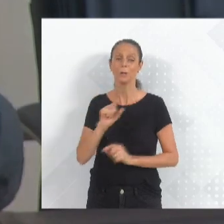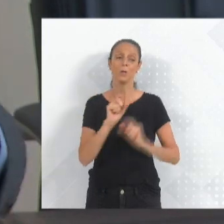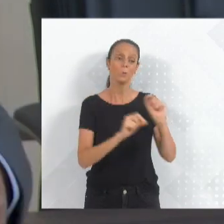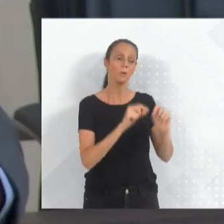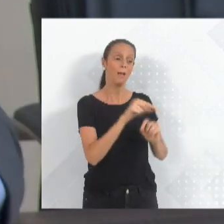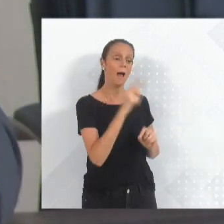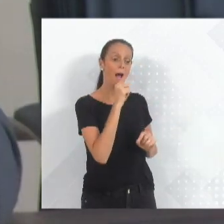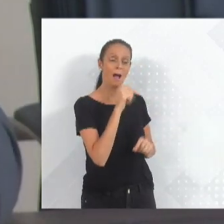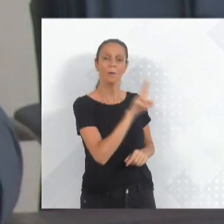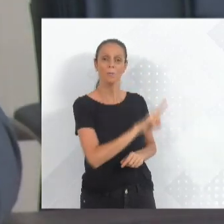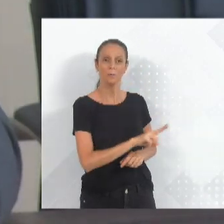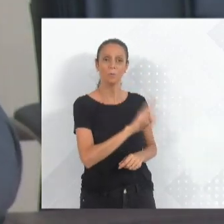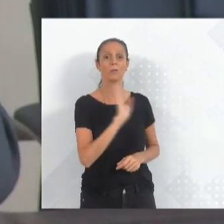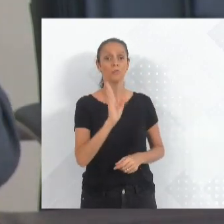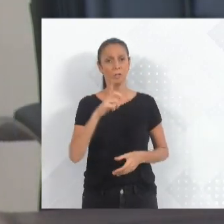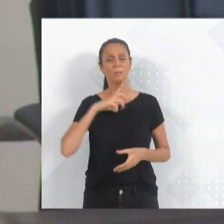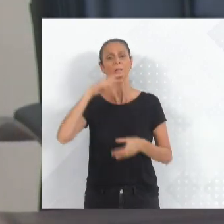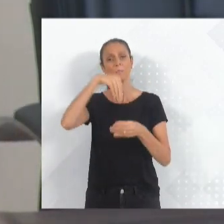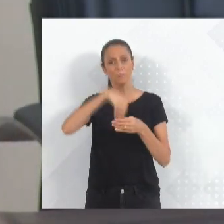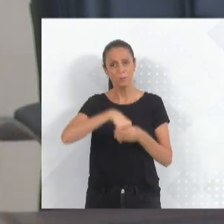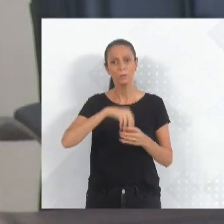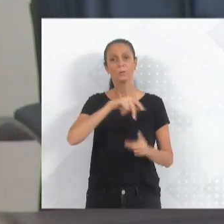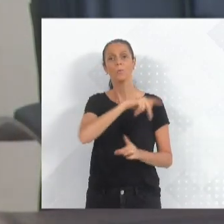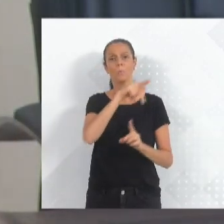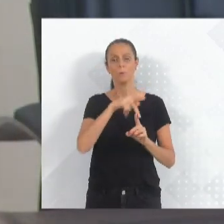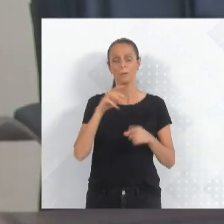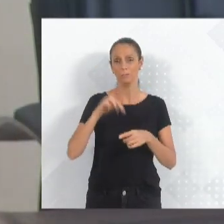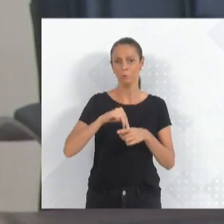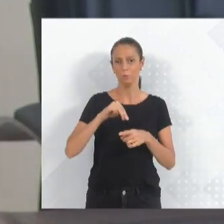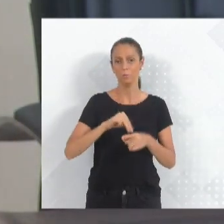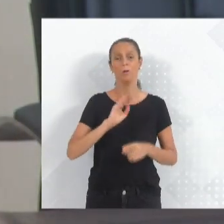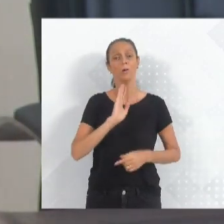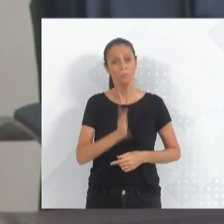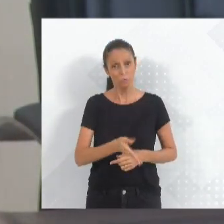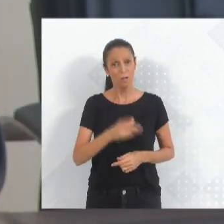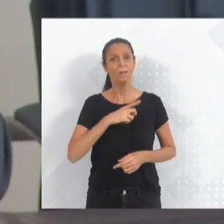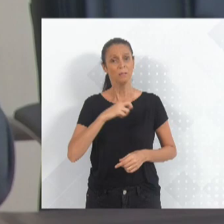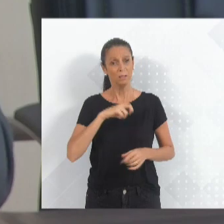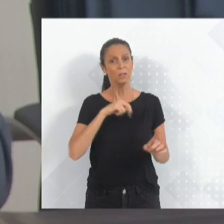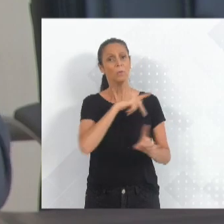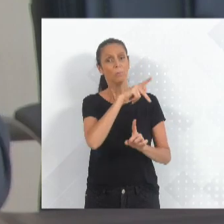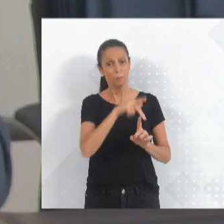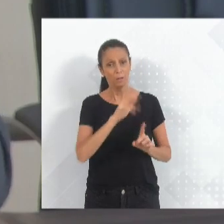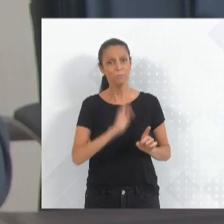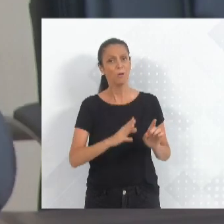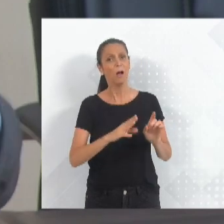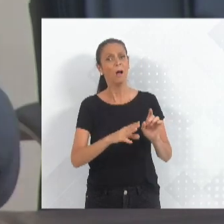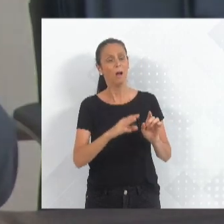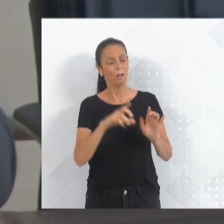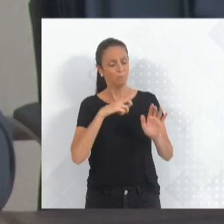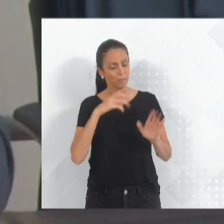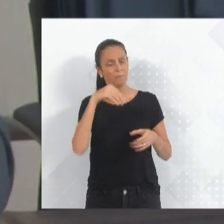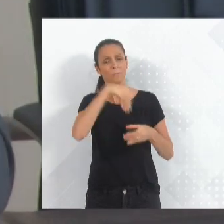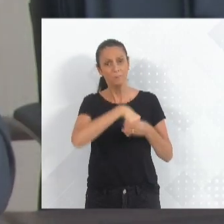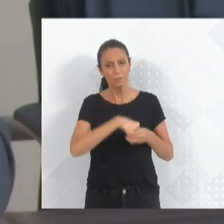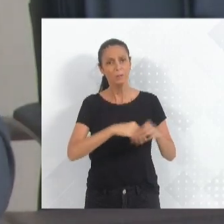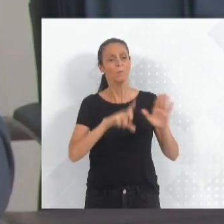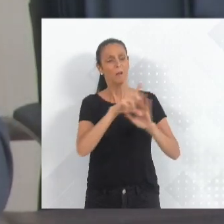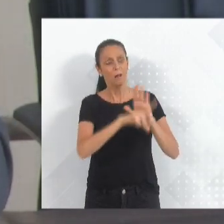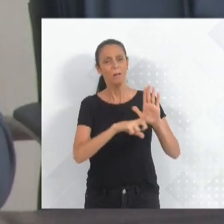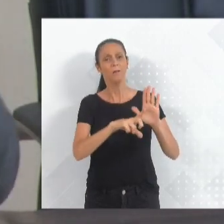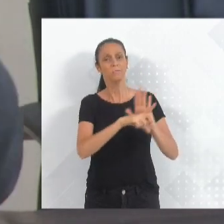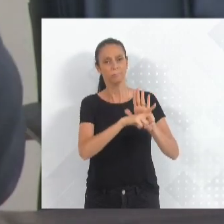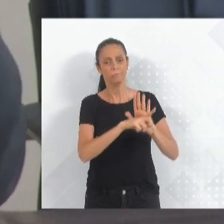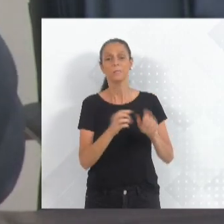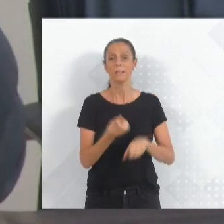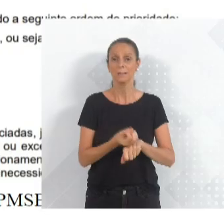cidade. Isso tudo consta no plano municipal, ou seja, isso existe, esse contingenciamento existe na legislação municipal, e o SAMAI